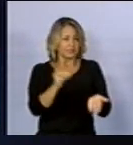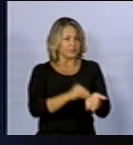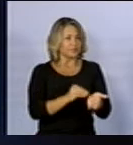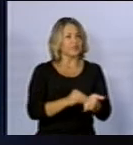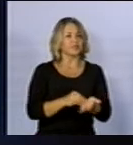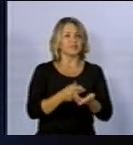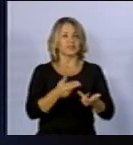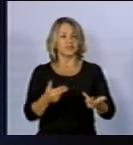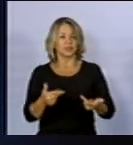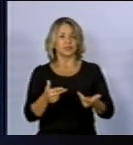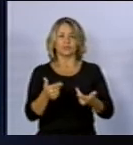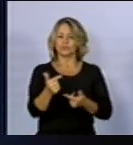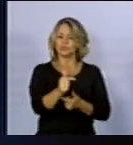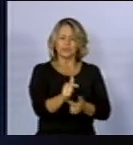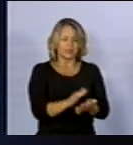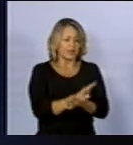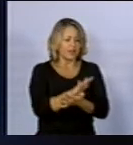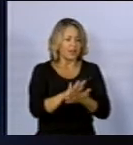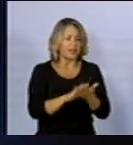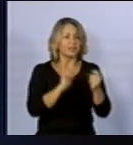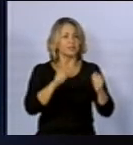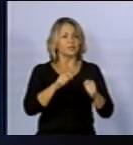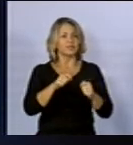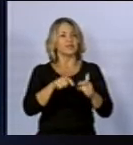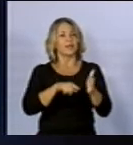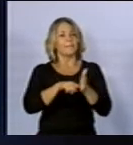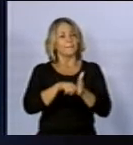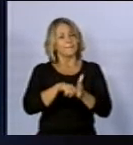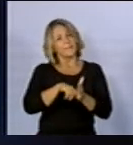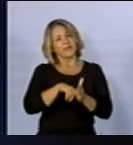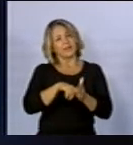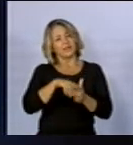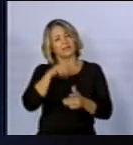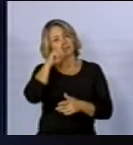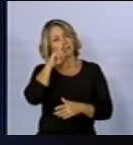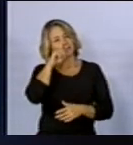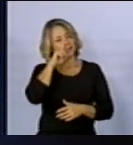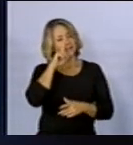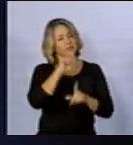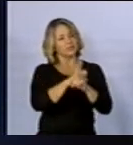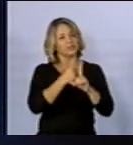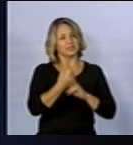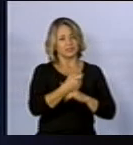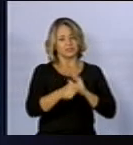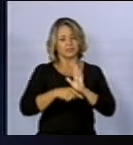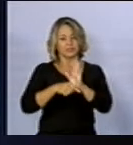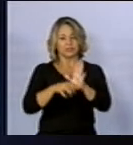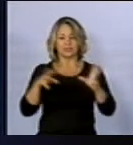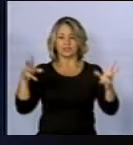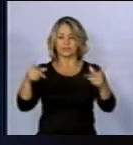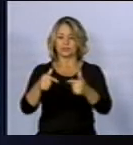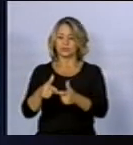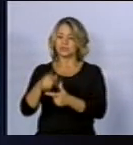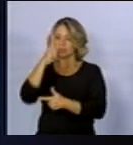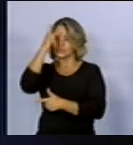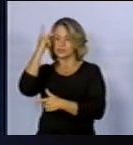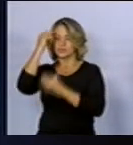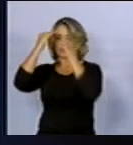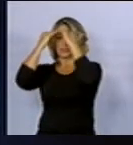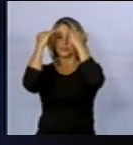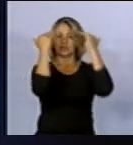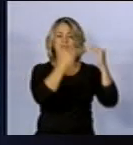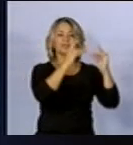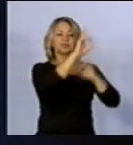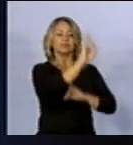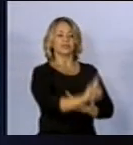distribuição sem defeito de transmissão e fornecida com qualidade e segurança aos consumidores e a coletividade respeitando o direito